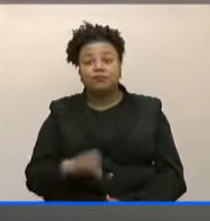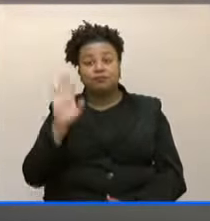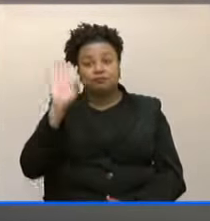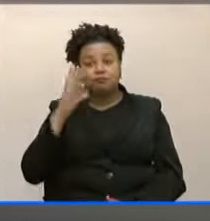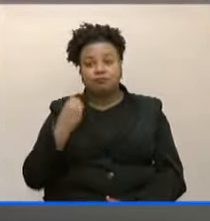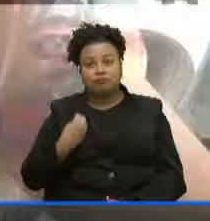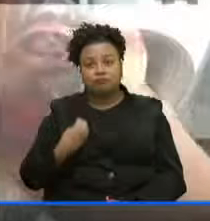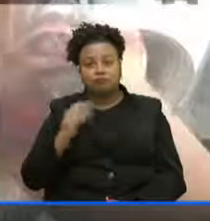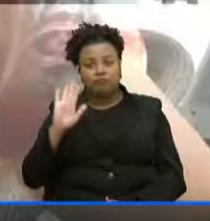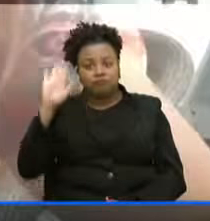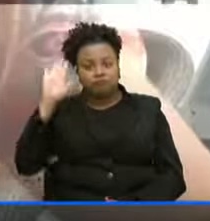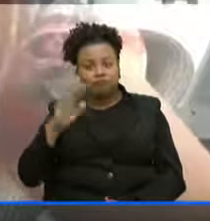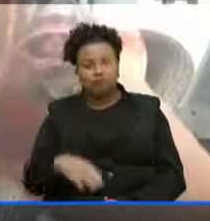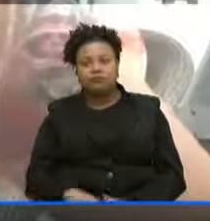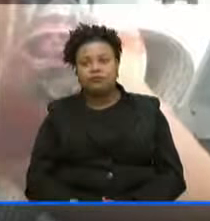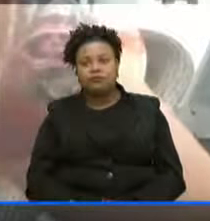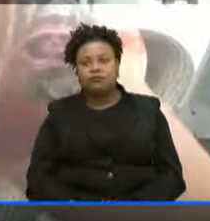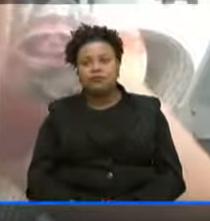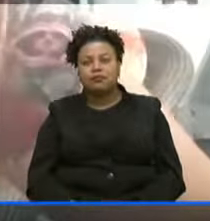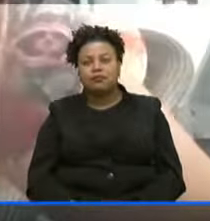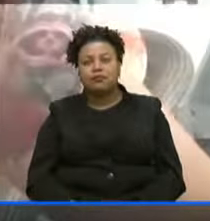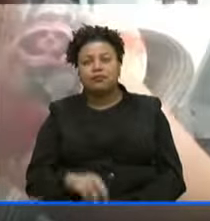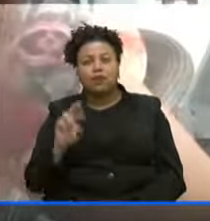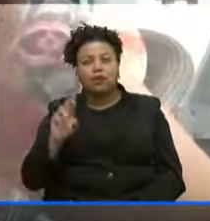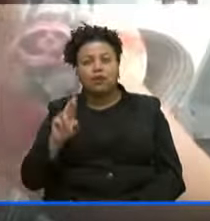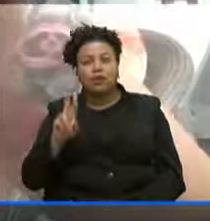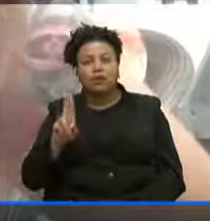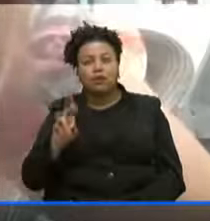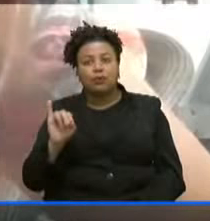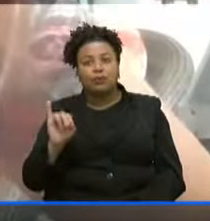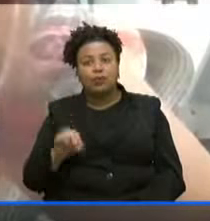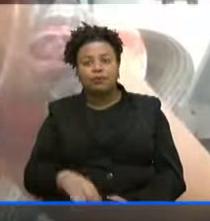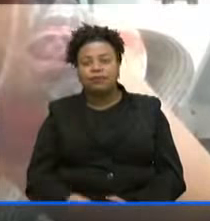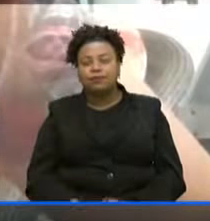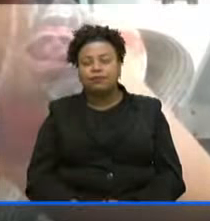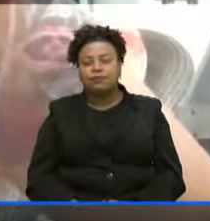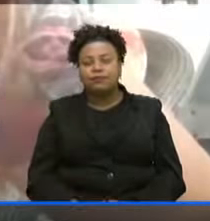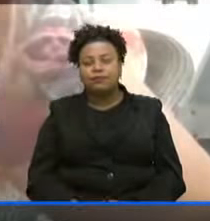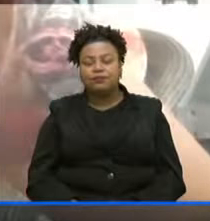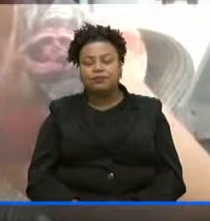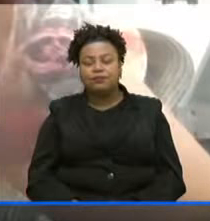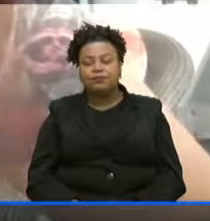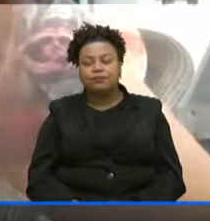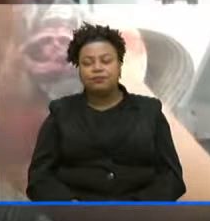Presente, Sofia. Presidente Rui Irigaray.